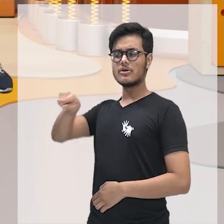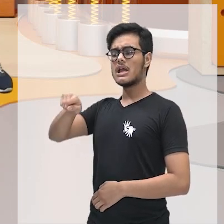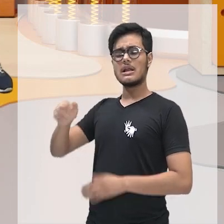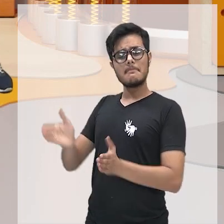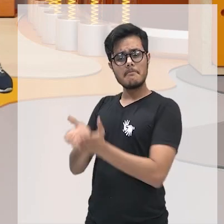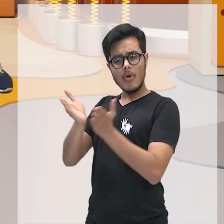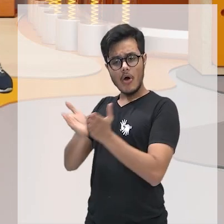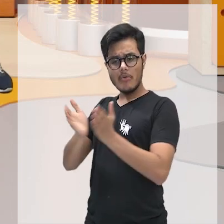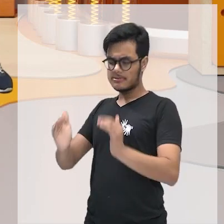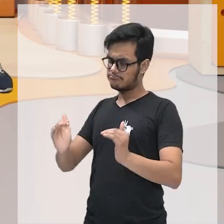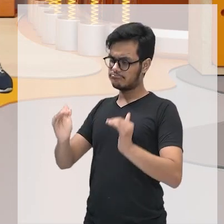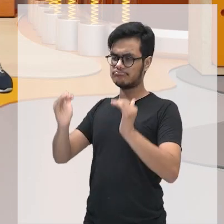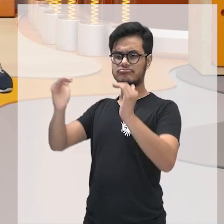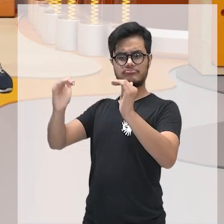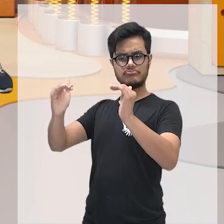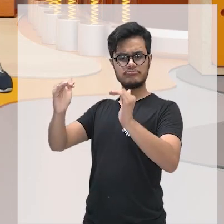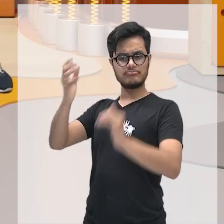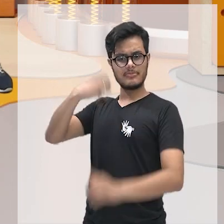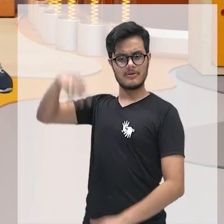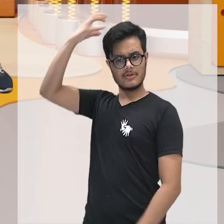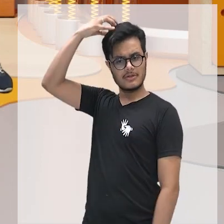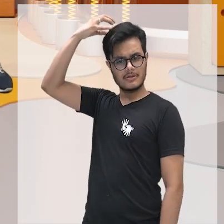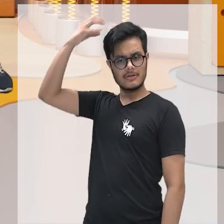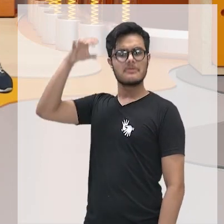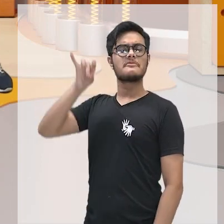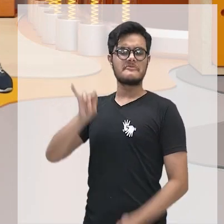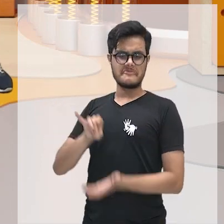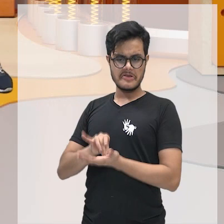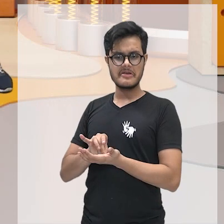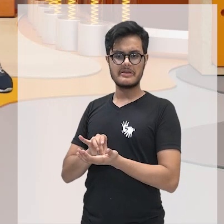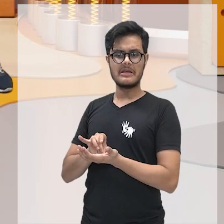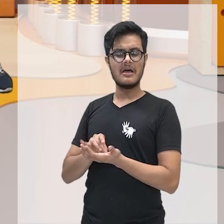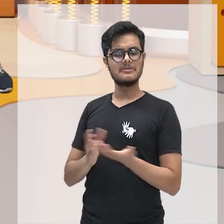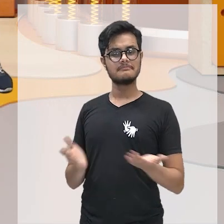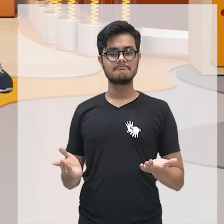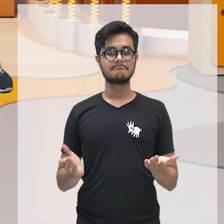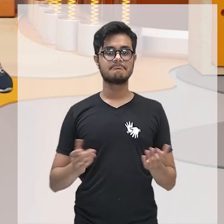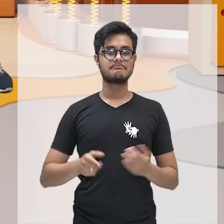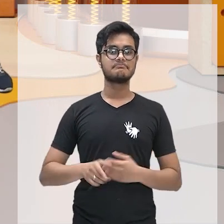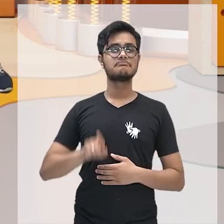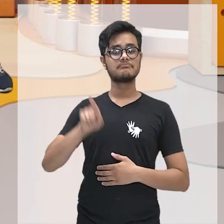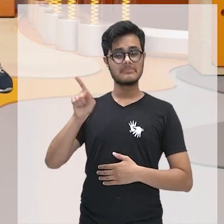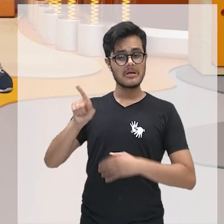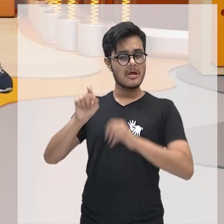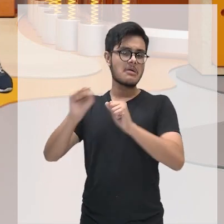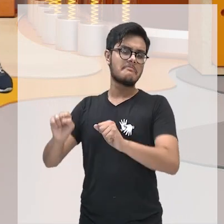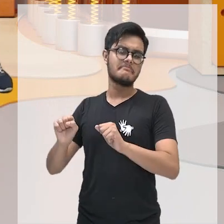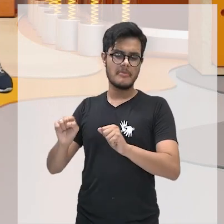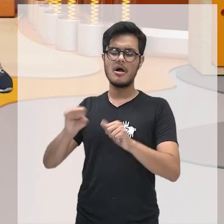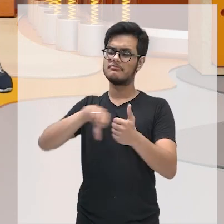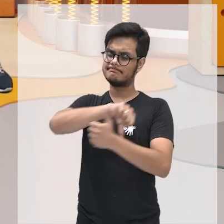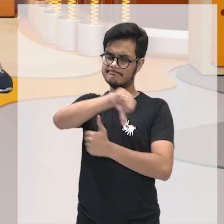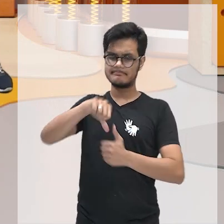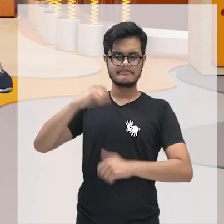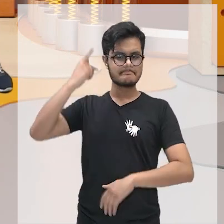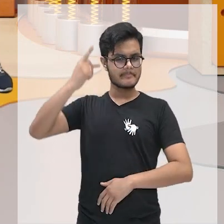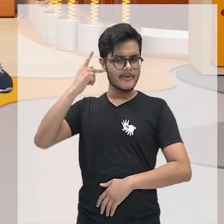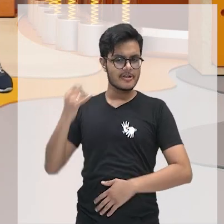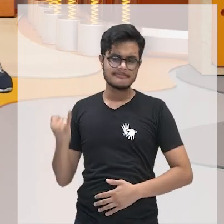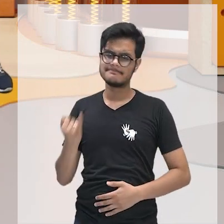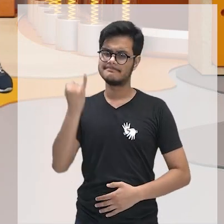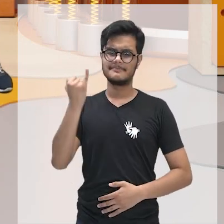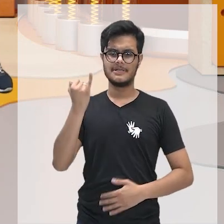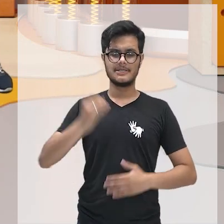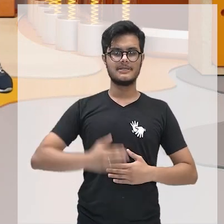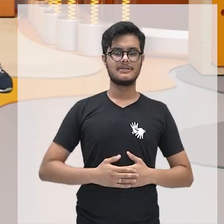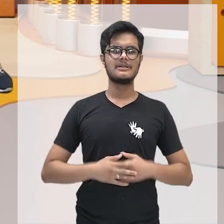ascendeu ao trono acabou se tornando rei e implementou reformas políticas significativas né